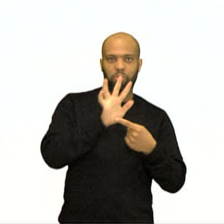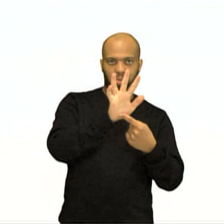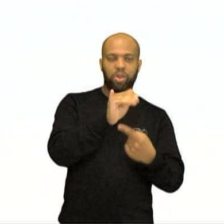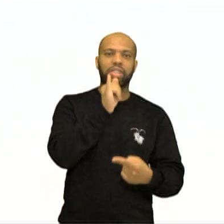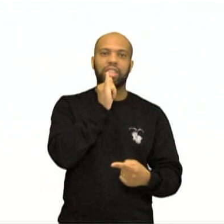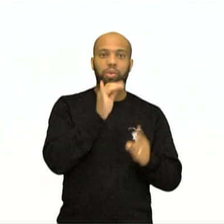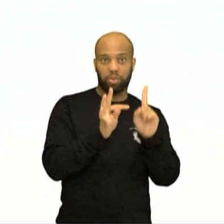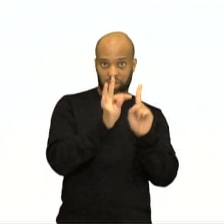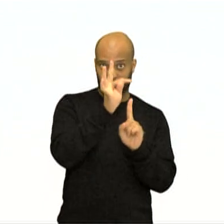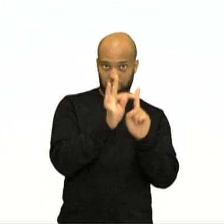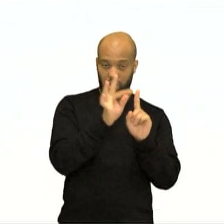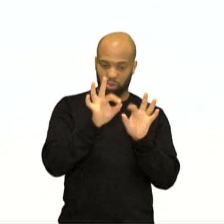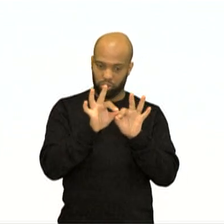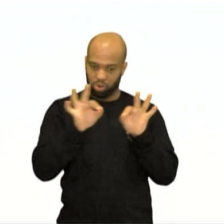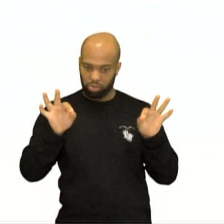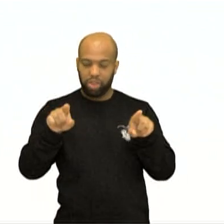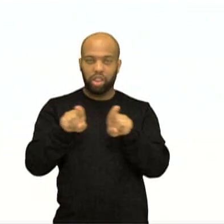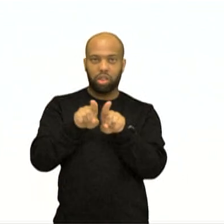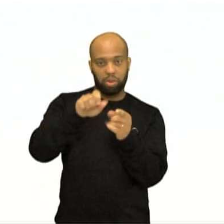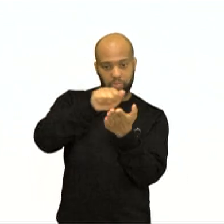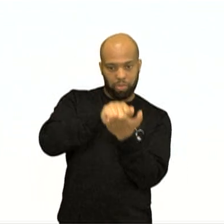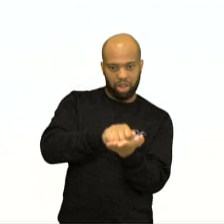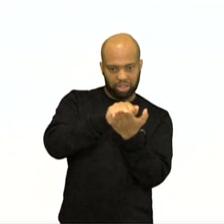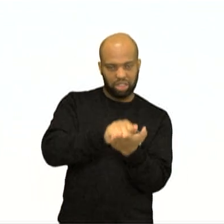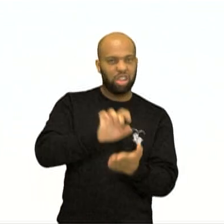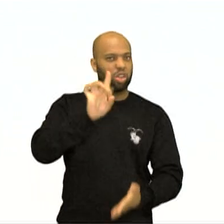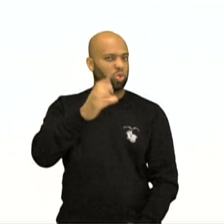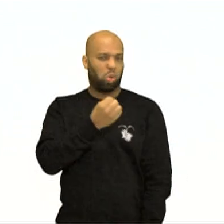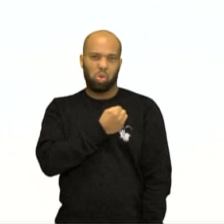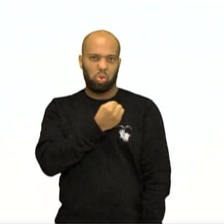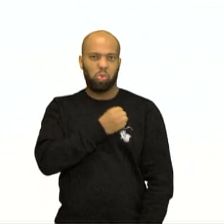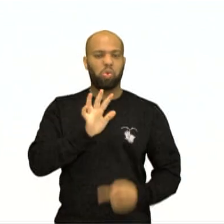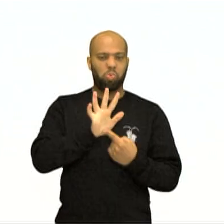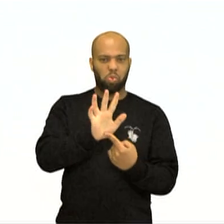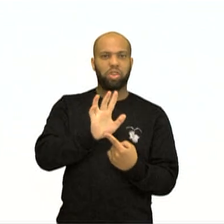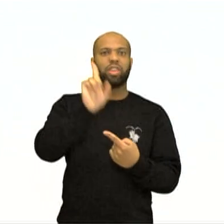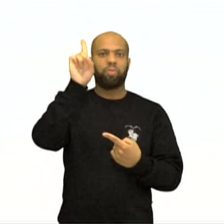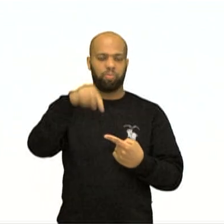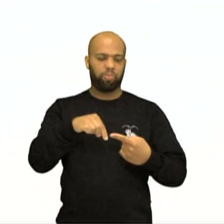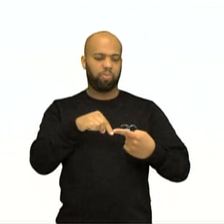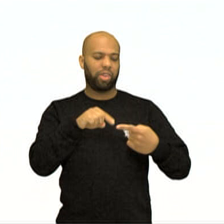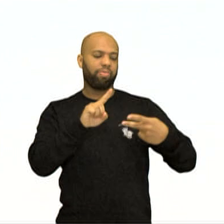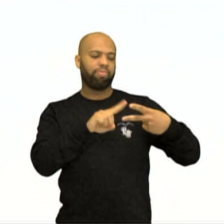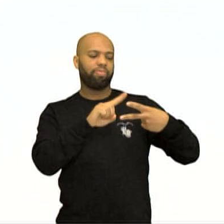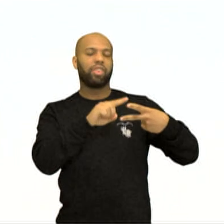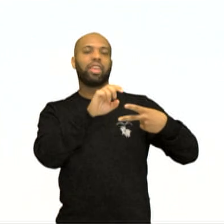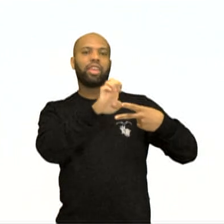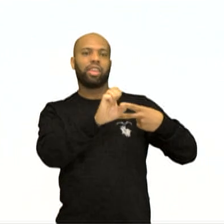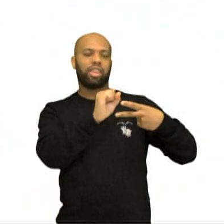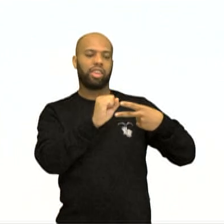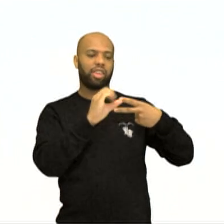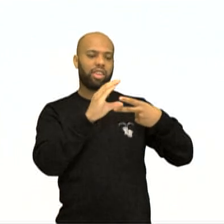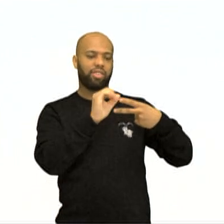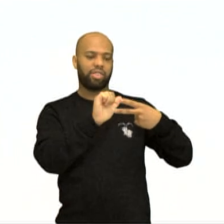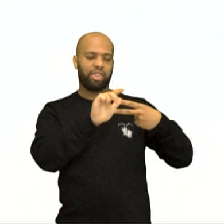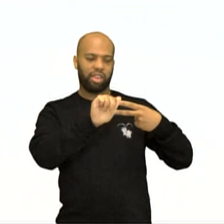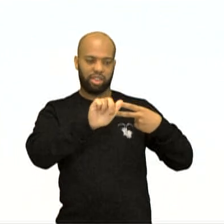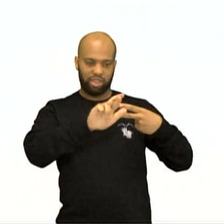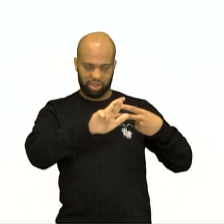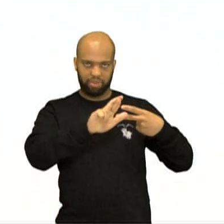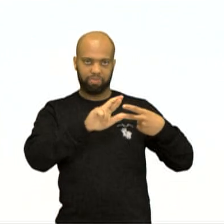e a massa, que são grandezas que eu preciso de apenas um único número junto com a sua respectiva unidade para